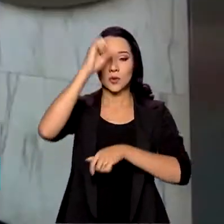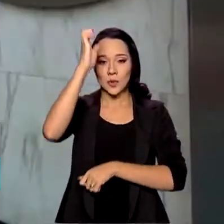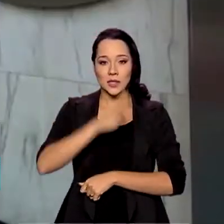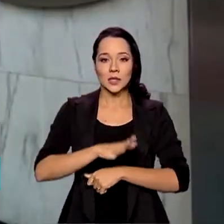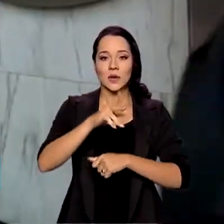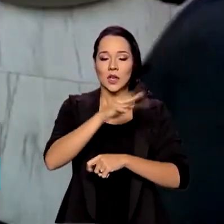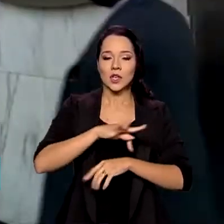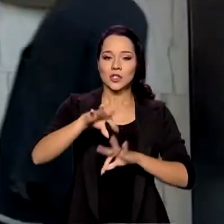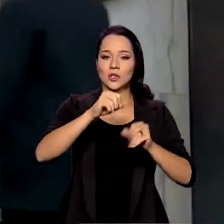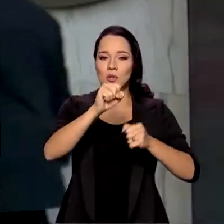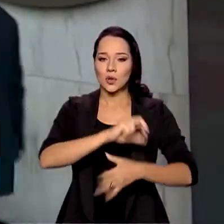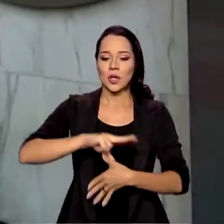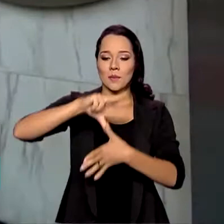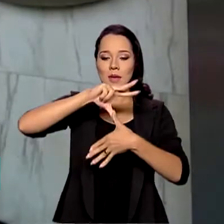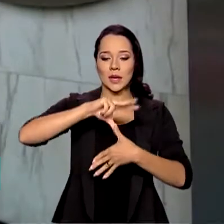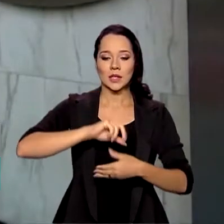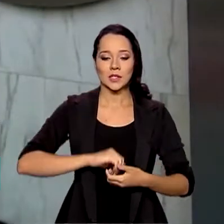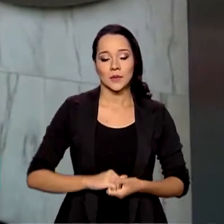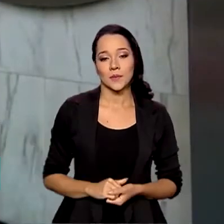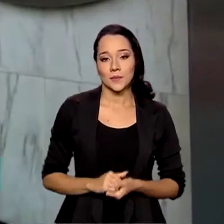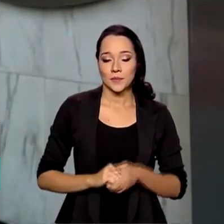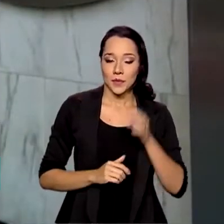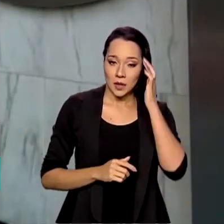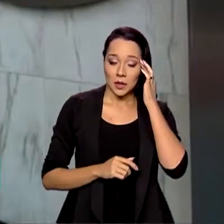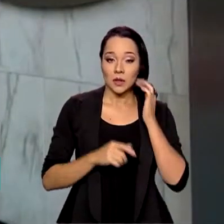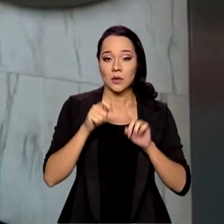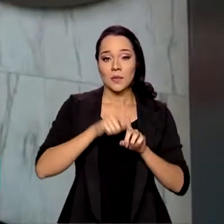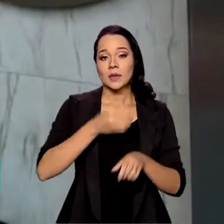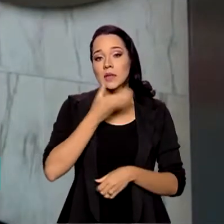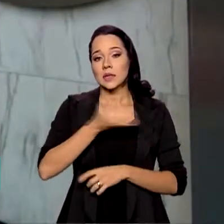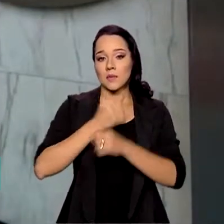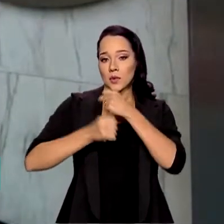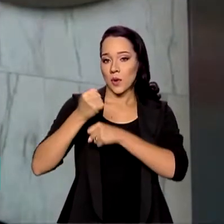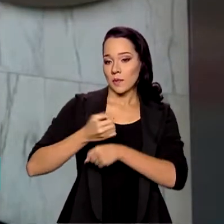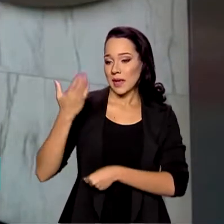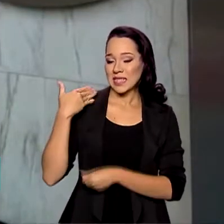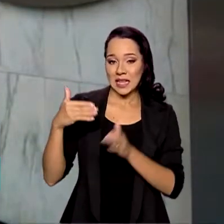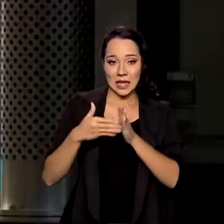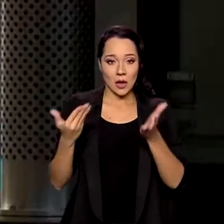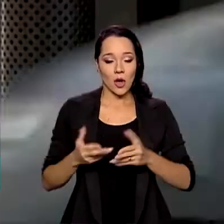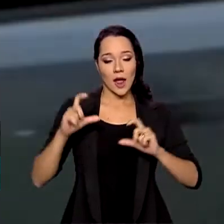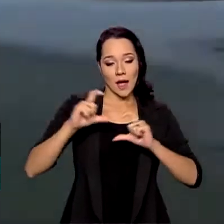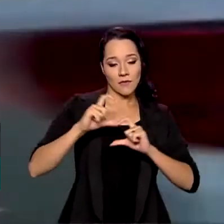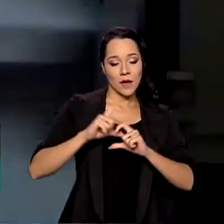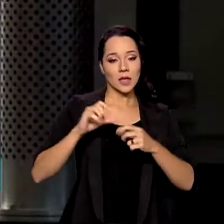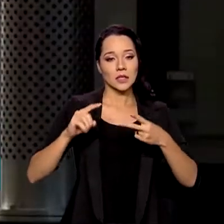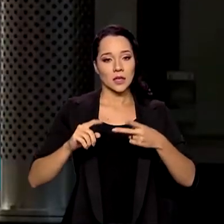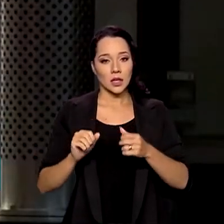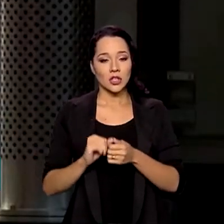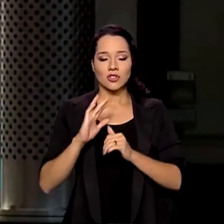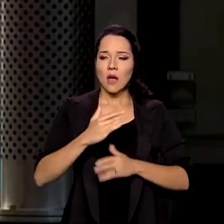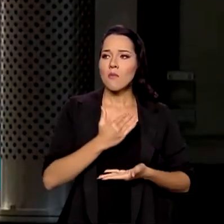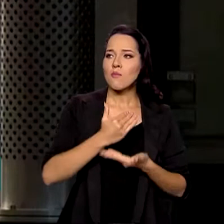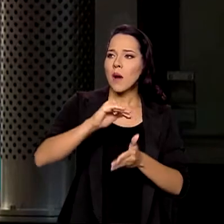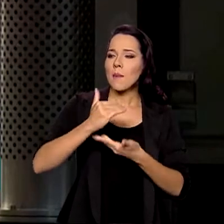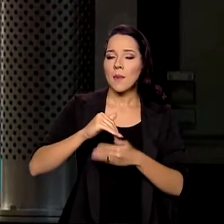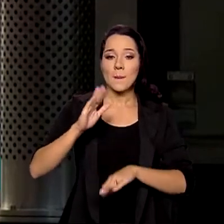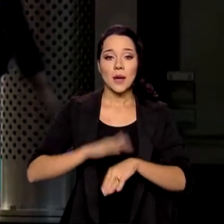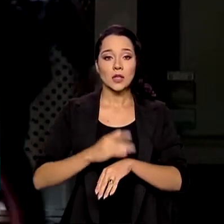Brasil e de toda a Latinoamérica. De dezembro do ano passado até agora, a Pfizer e a BioNTech enviaram mais